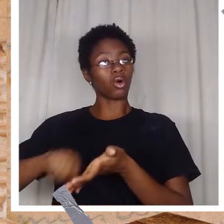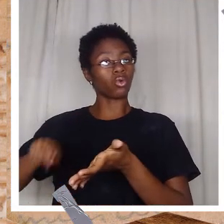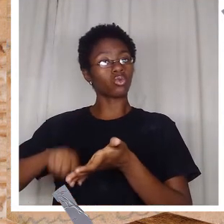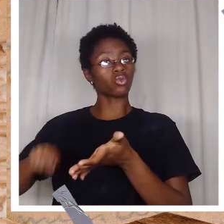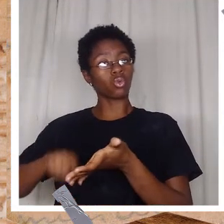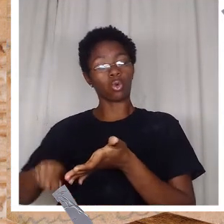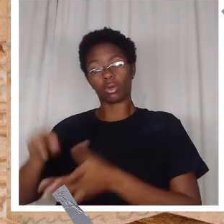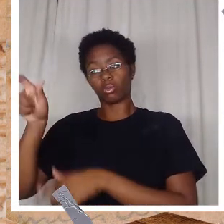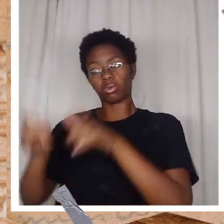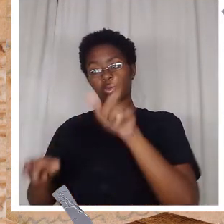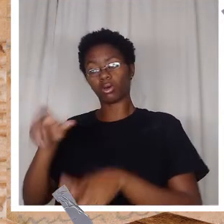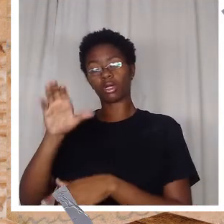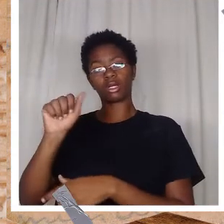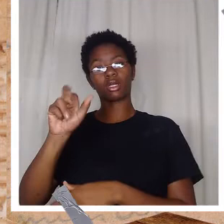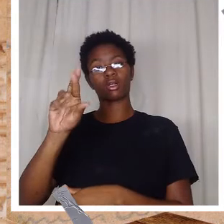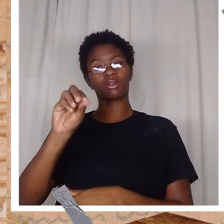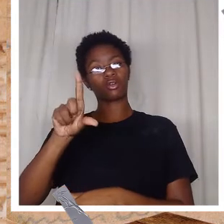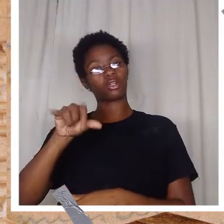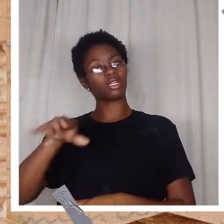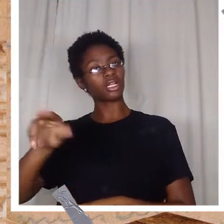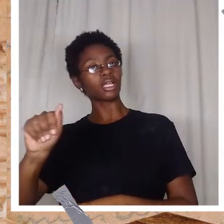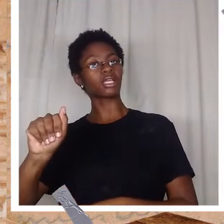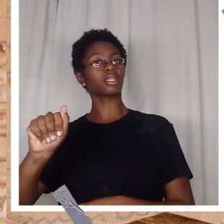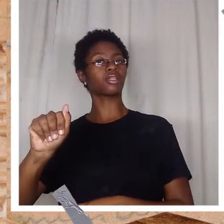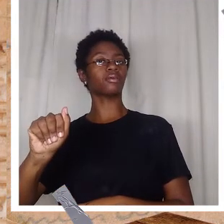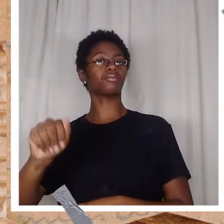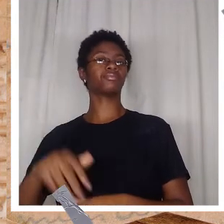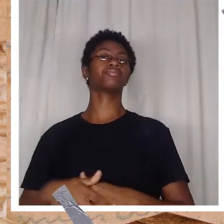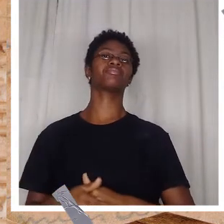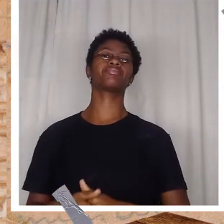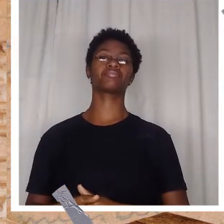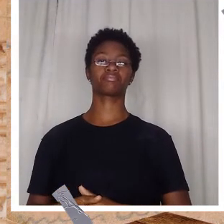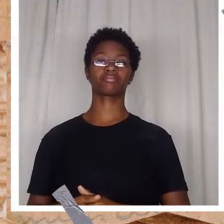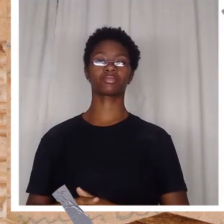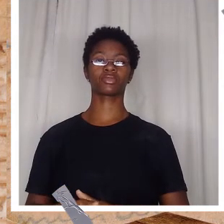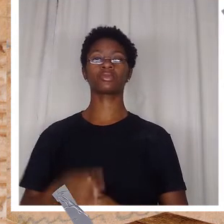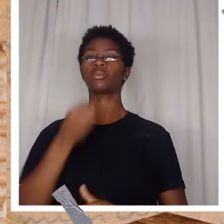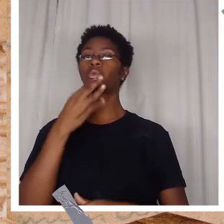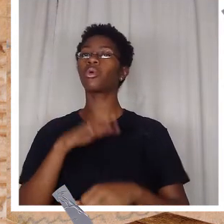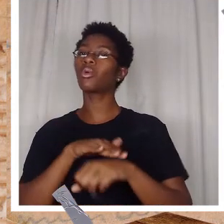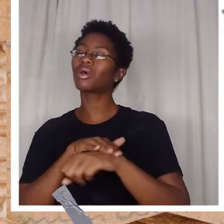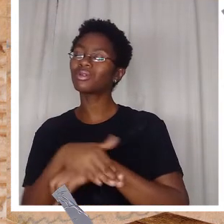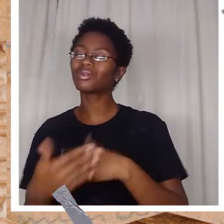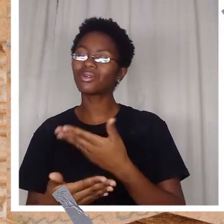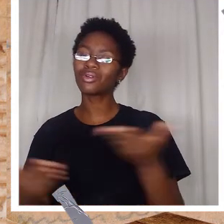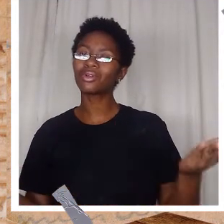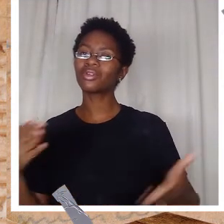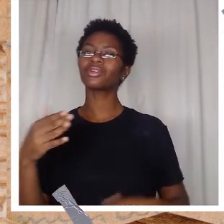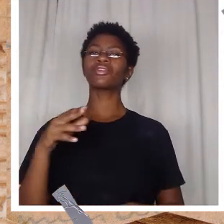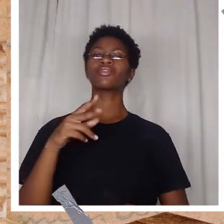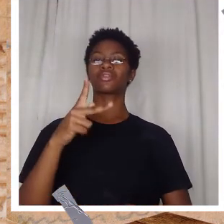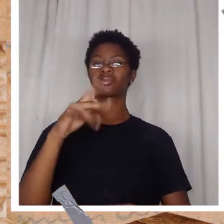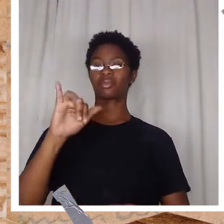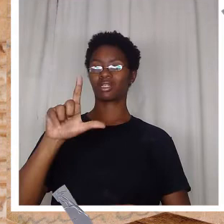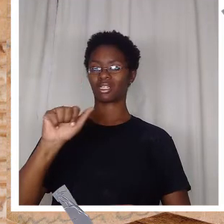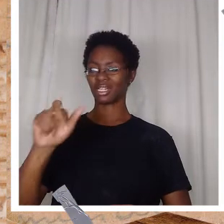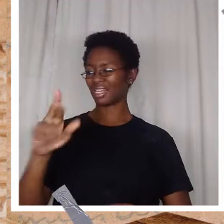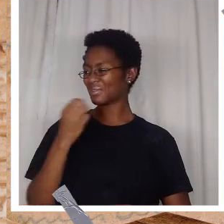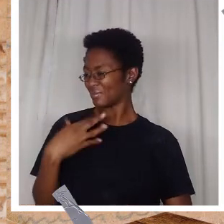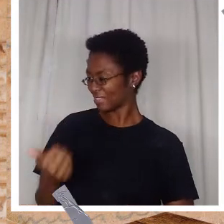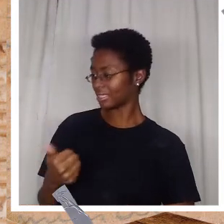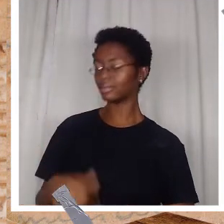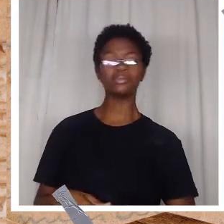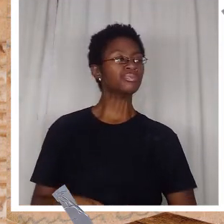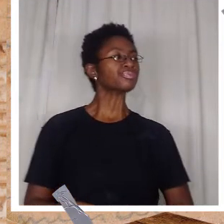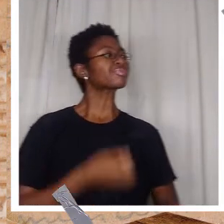Despejo, dos episódios brasileiros. Boa noite, Pilar, tudo bom? Tudo bem, Sabrina,